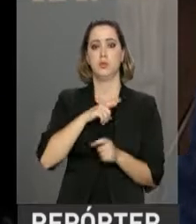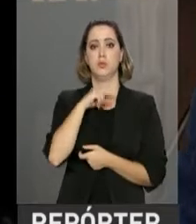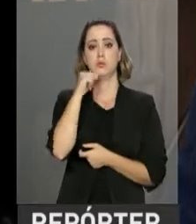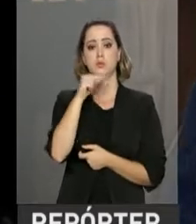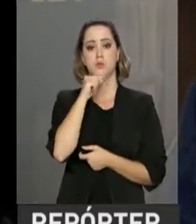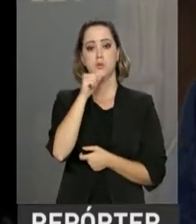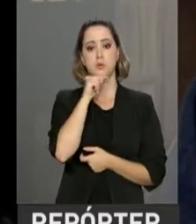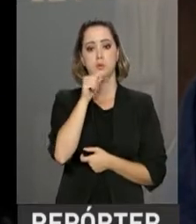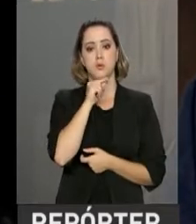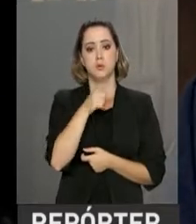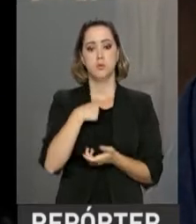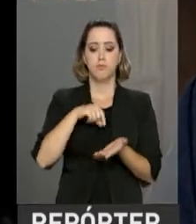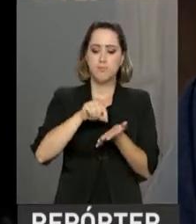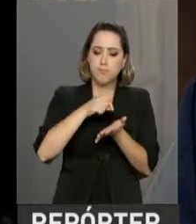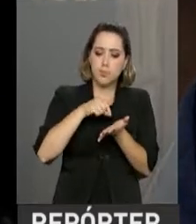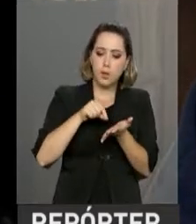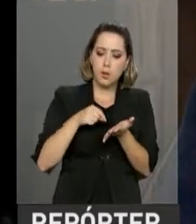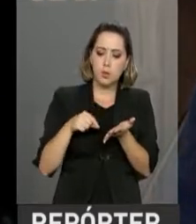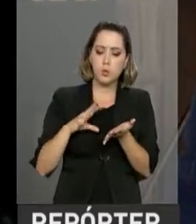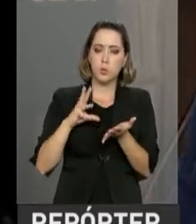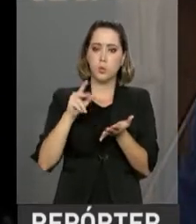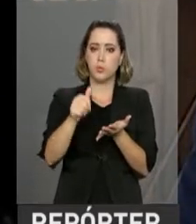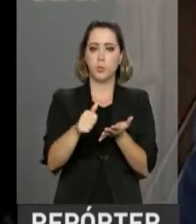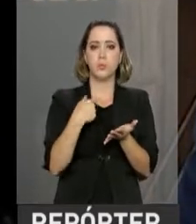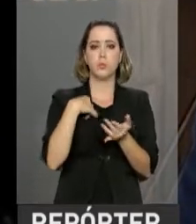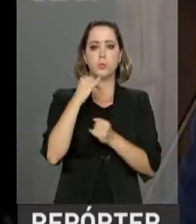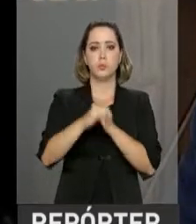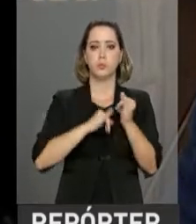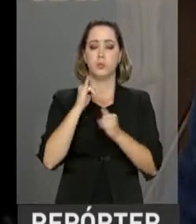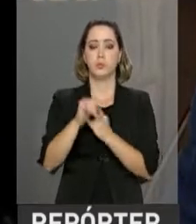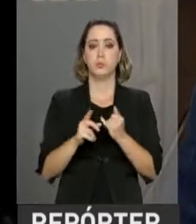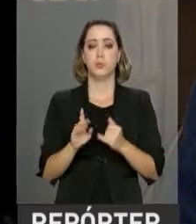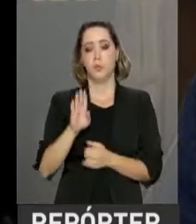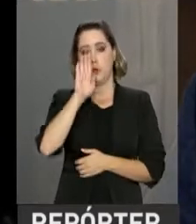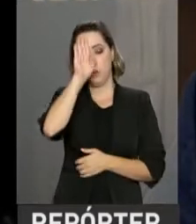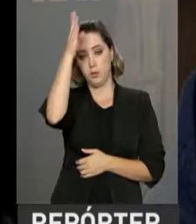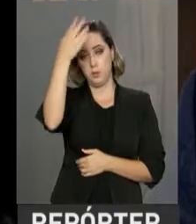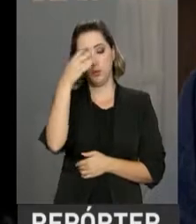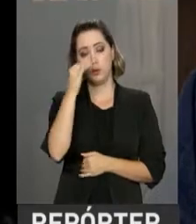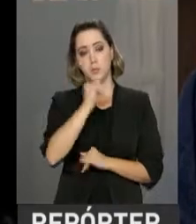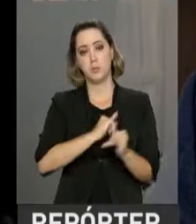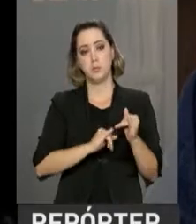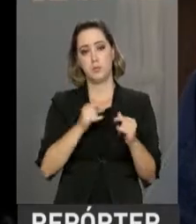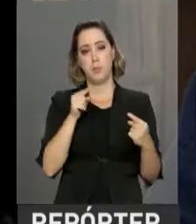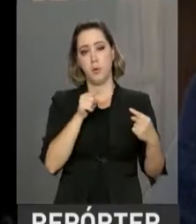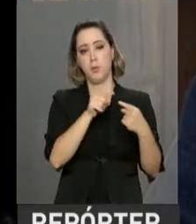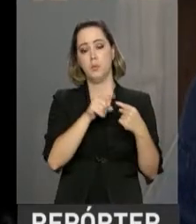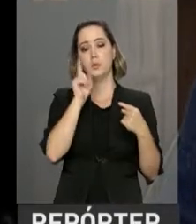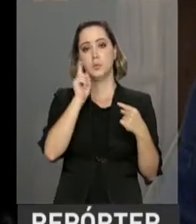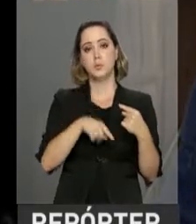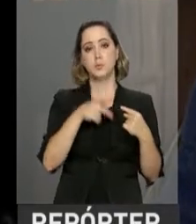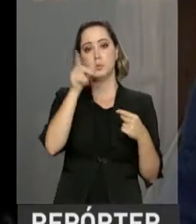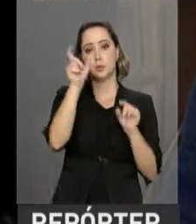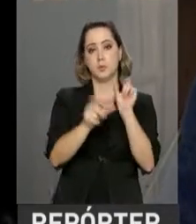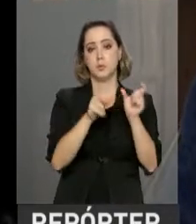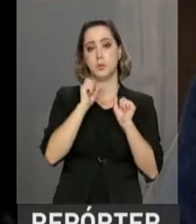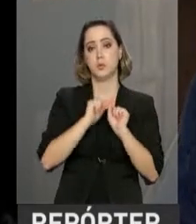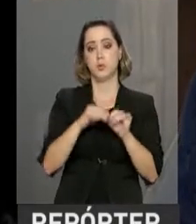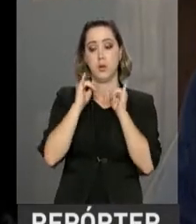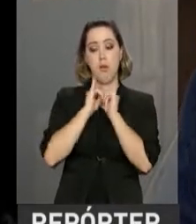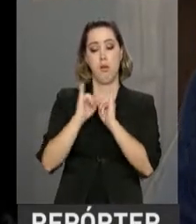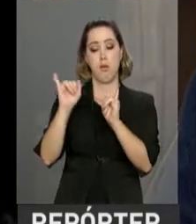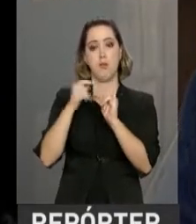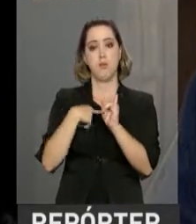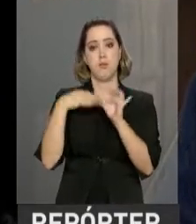na hora de preencher a declaração de imposto de renda o principal objetivo é realmente que as pessoas possam entregar uma declaração